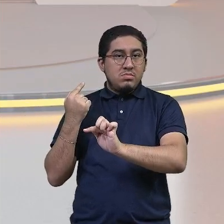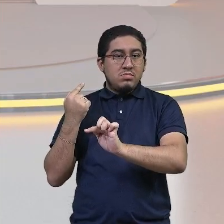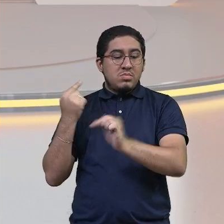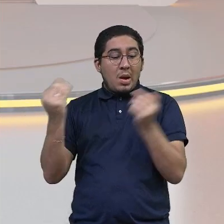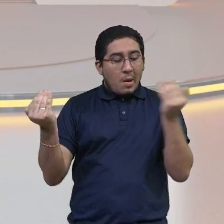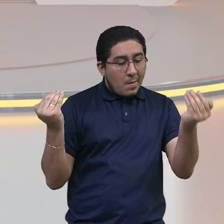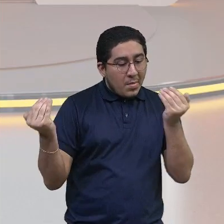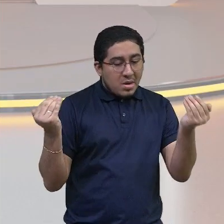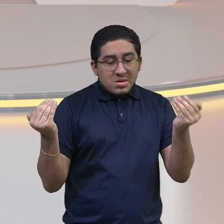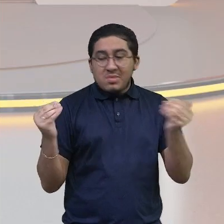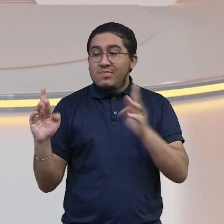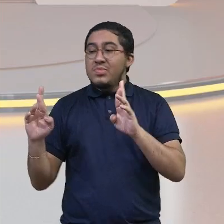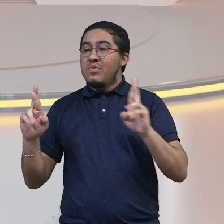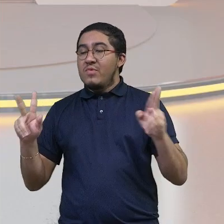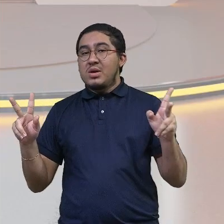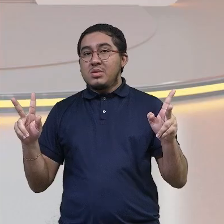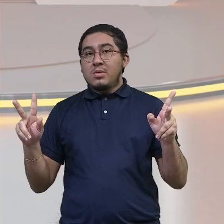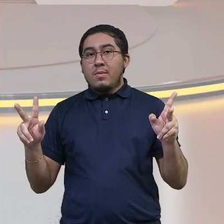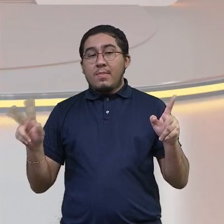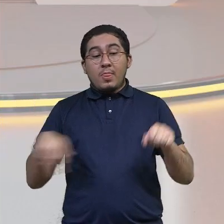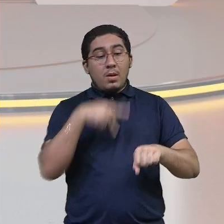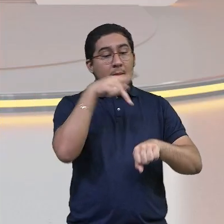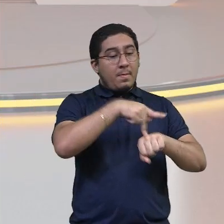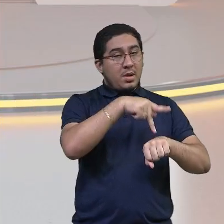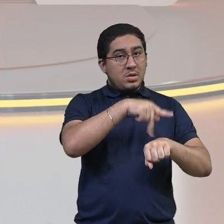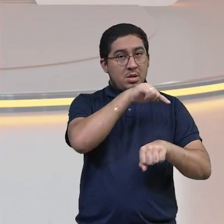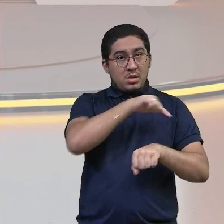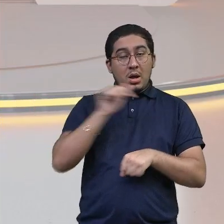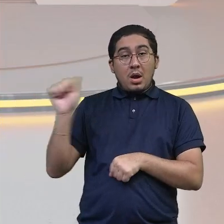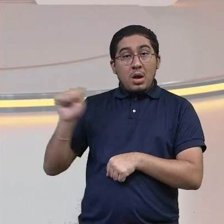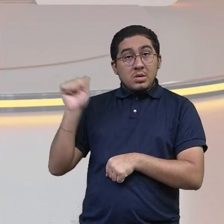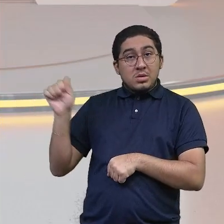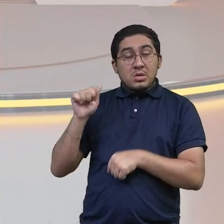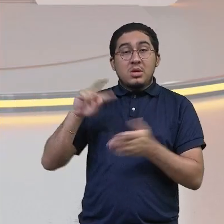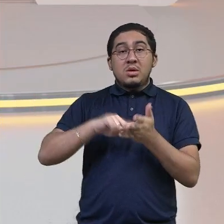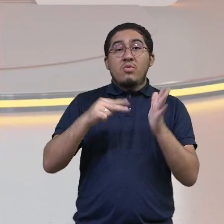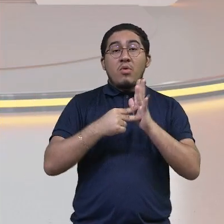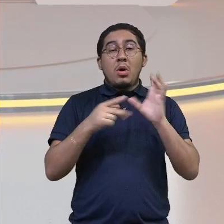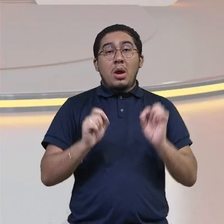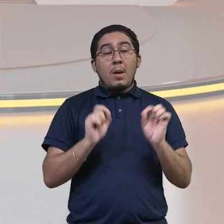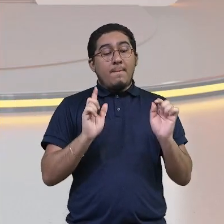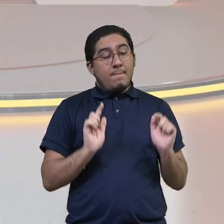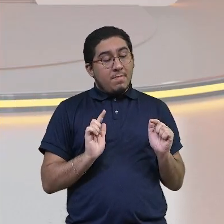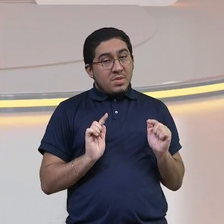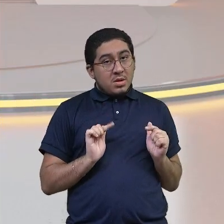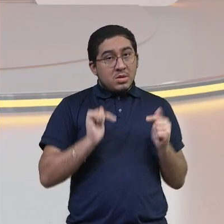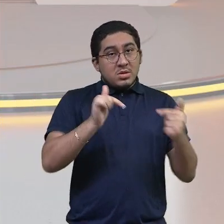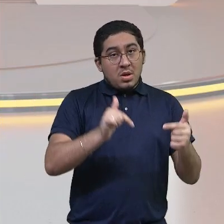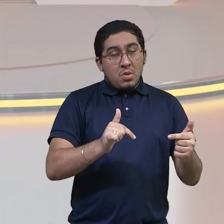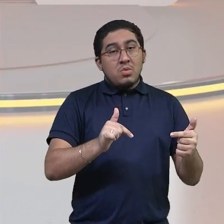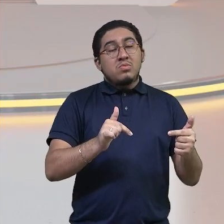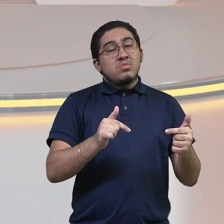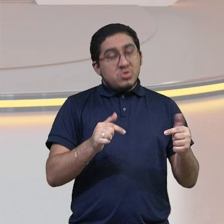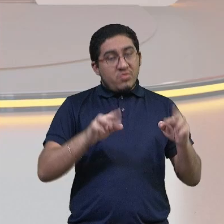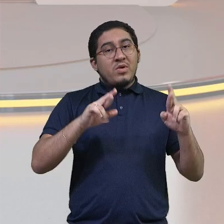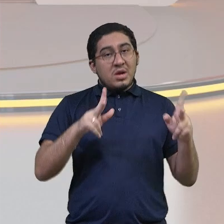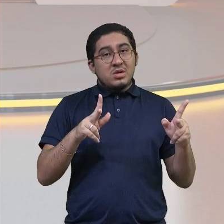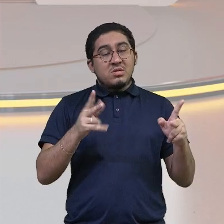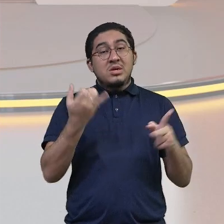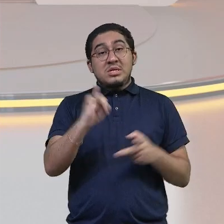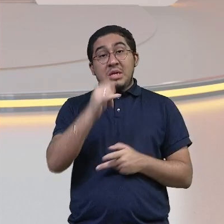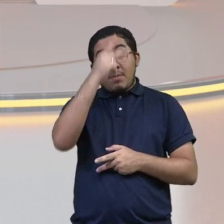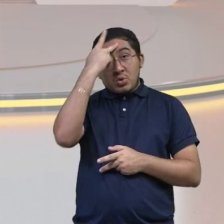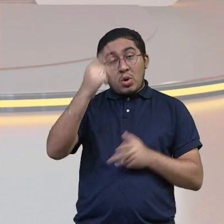fim. Já na Argentina, a posição da sociedade do novo governo foi diferente. Quem causou o mal, de fato, foi